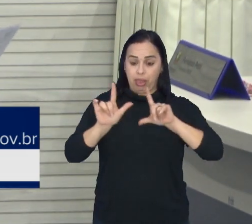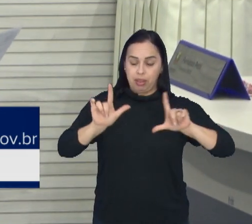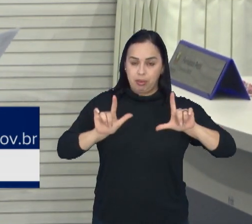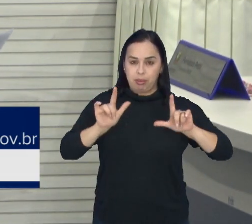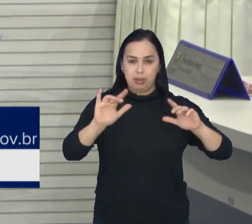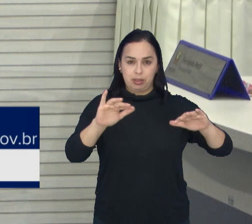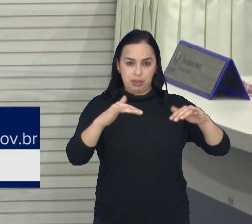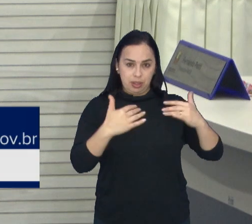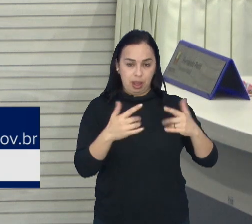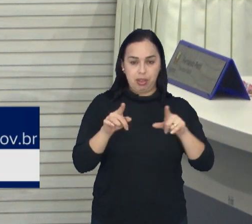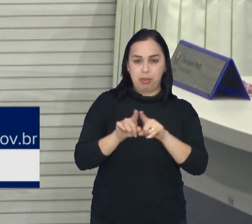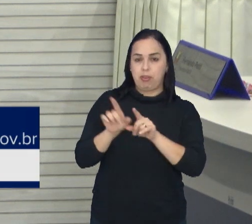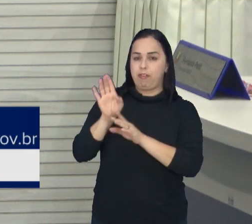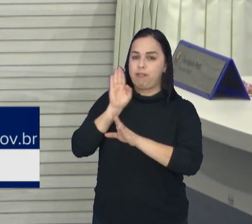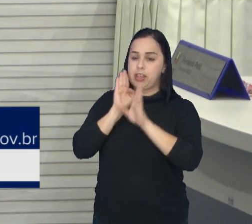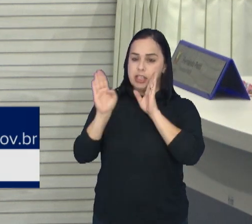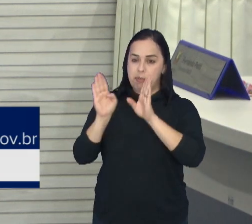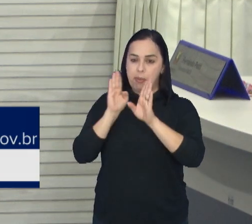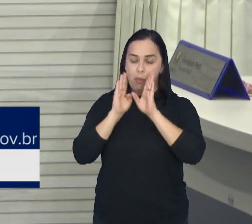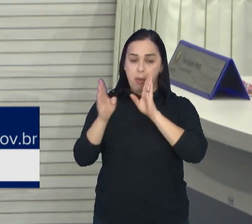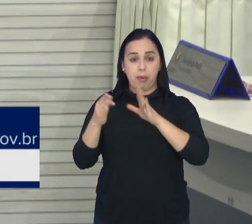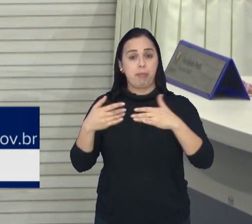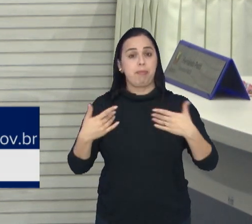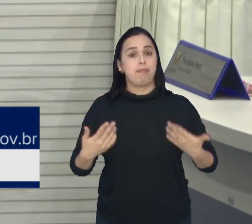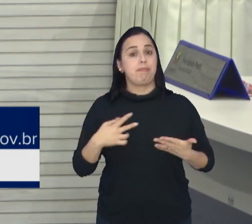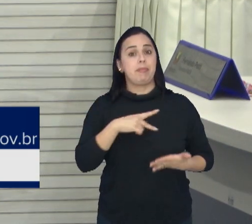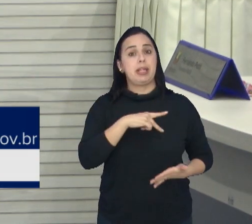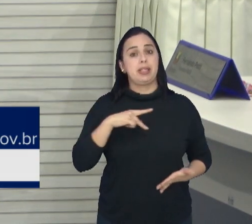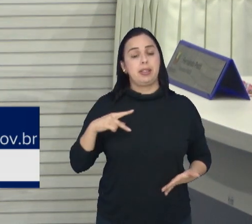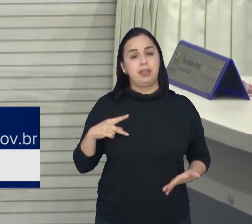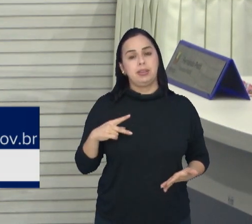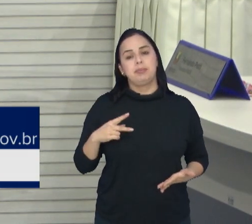do Facebook. Senhor presidente,